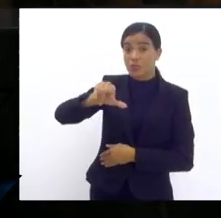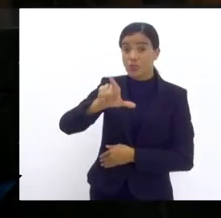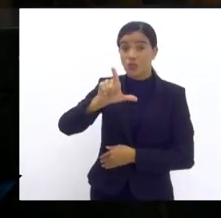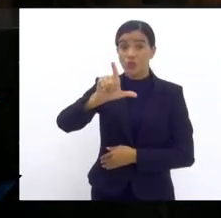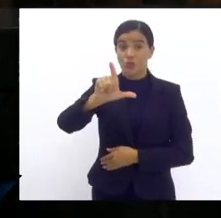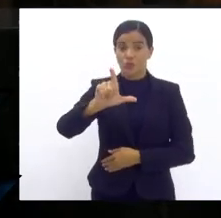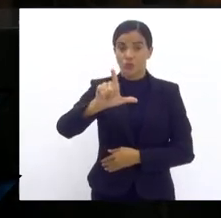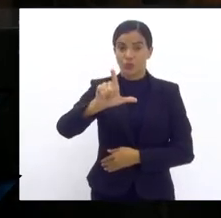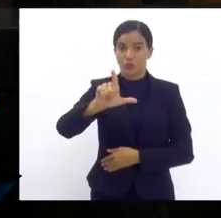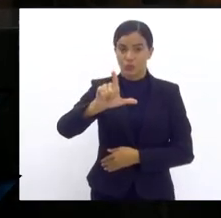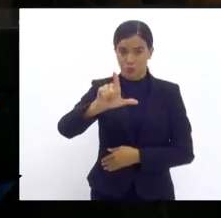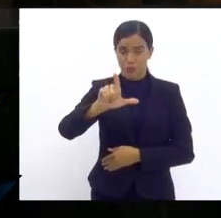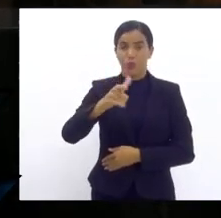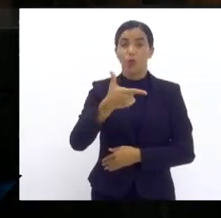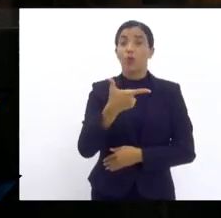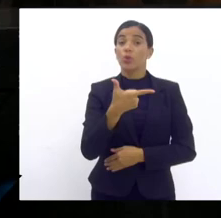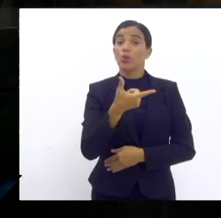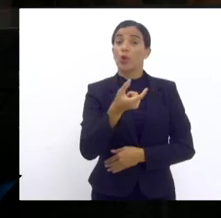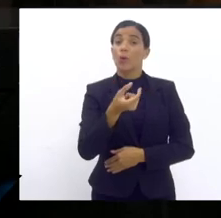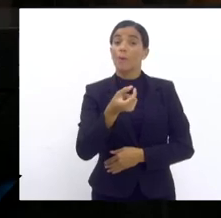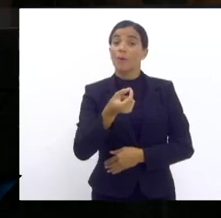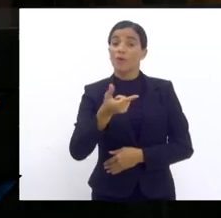de 2022